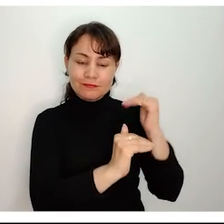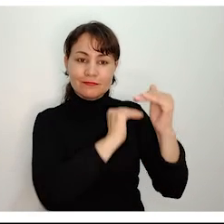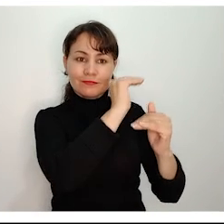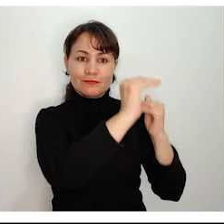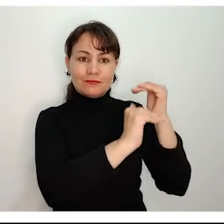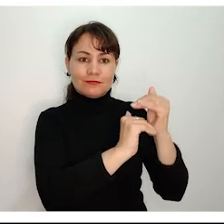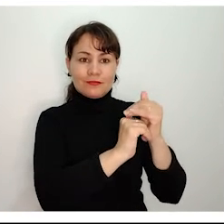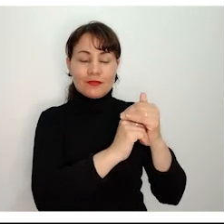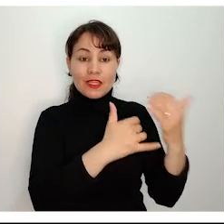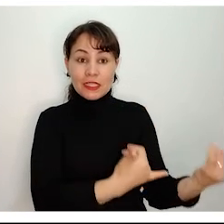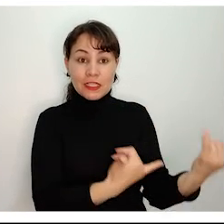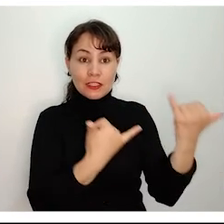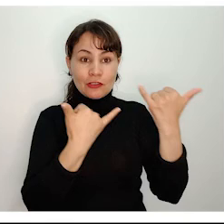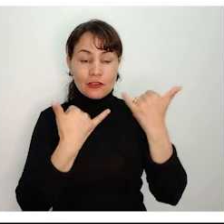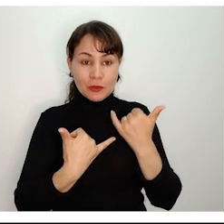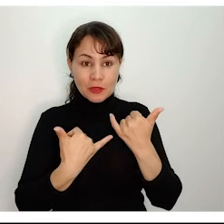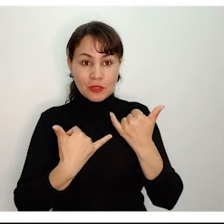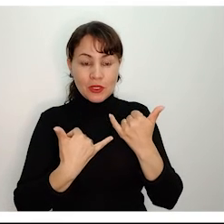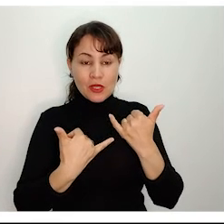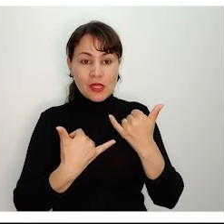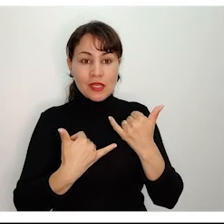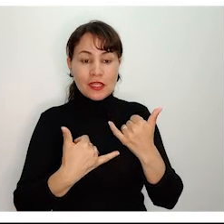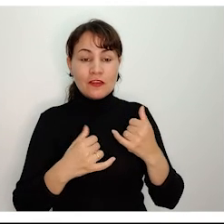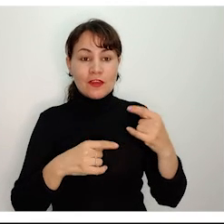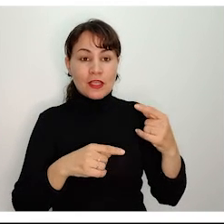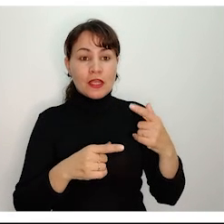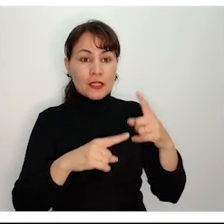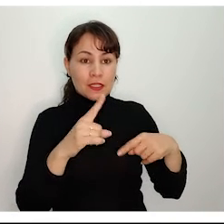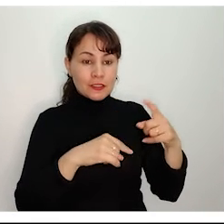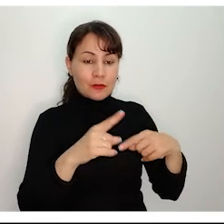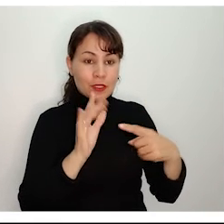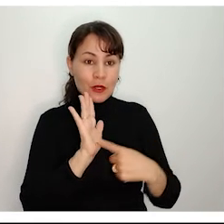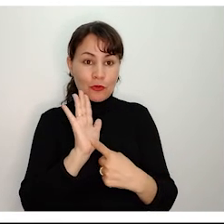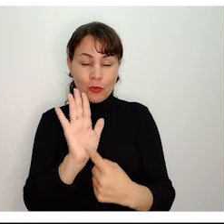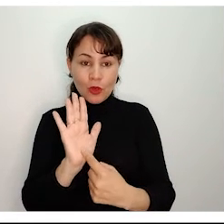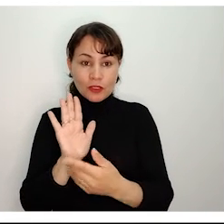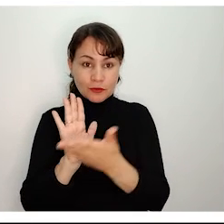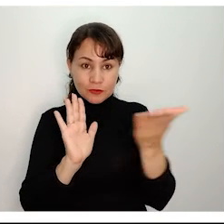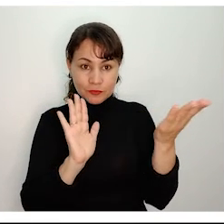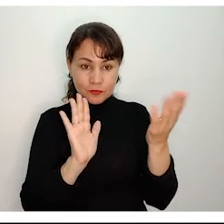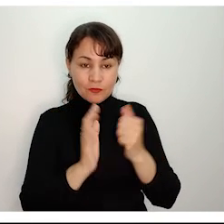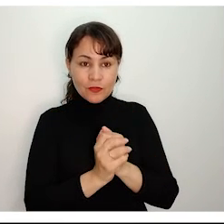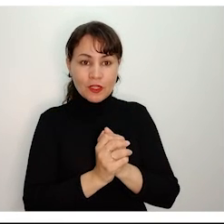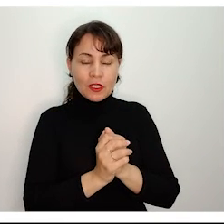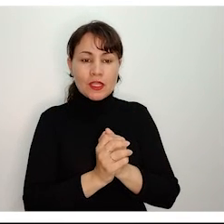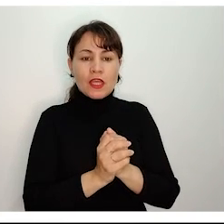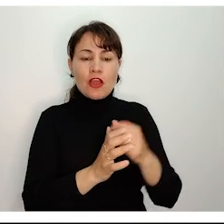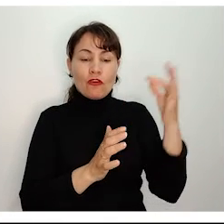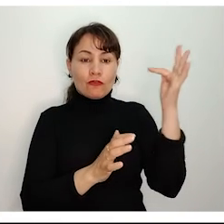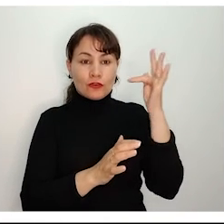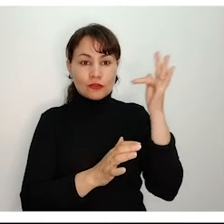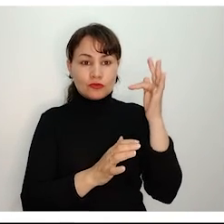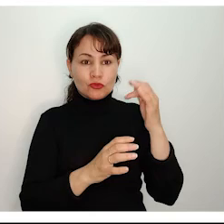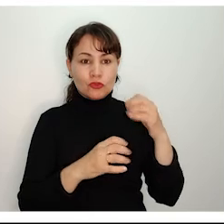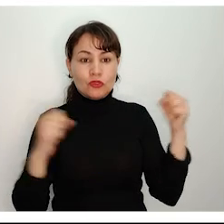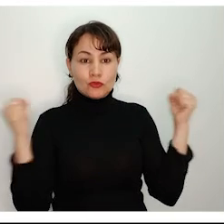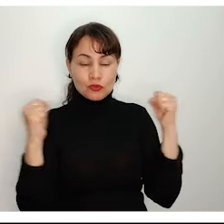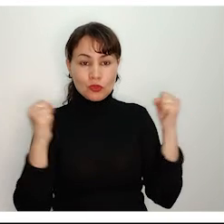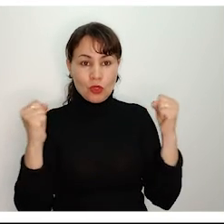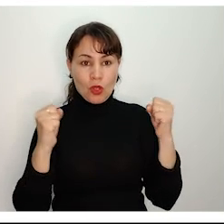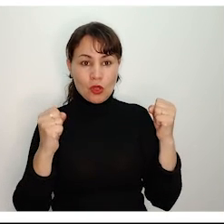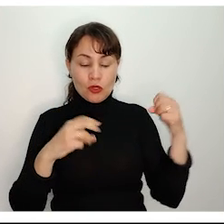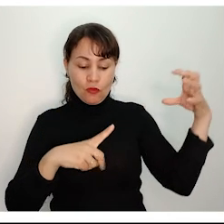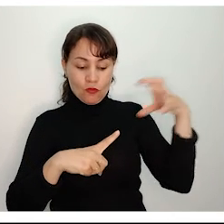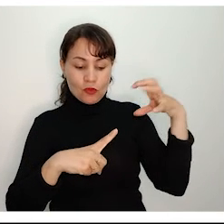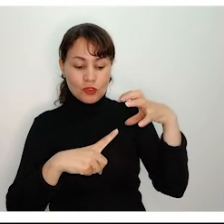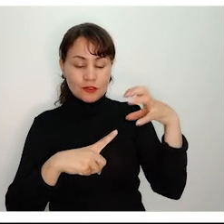nesse desenvolvimento. E essas informações vêm desse material que aparece aqui, desse estudo Fatores